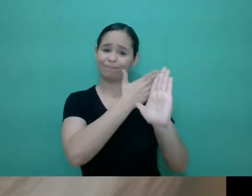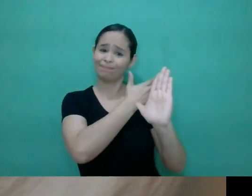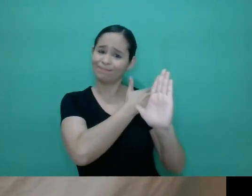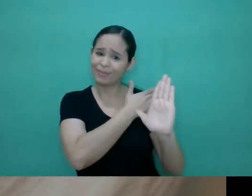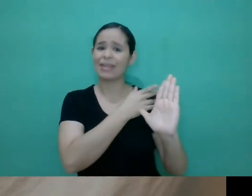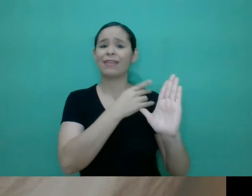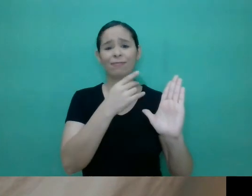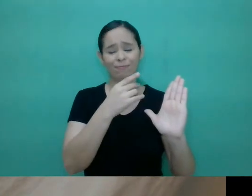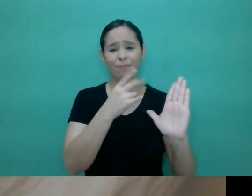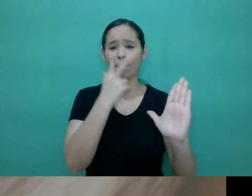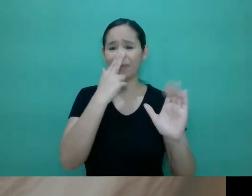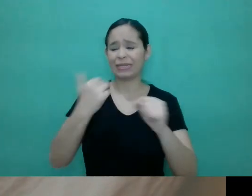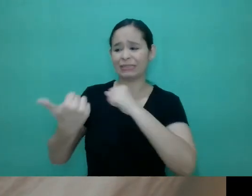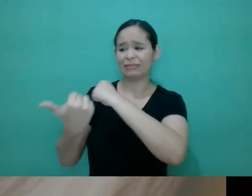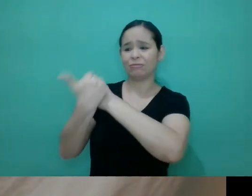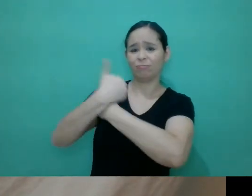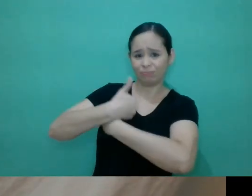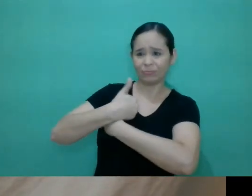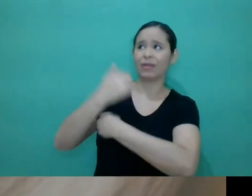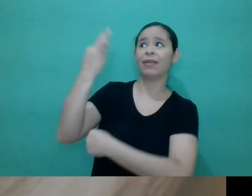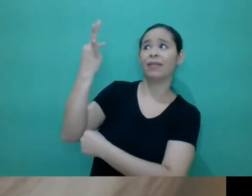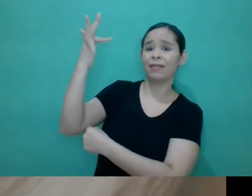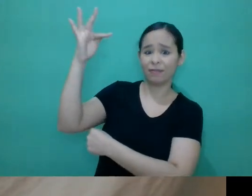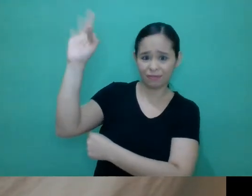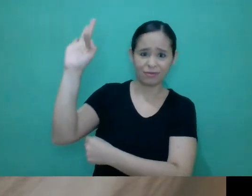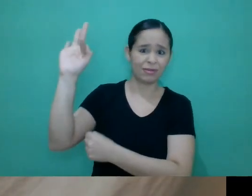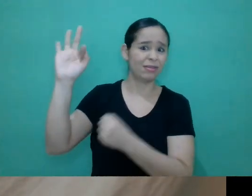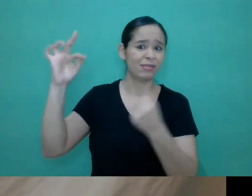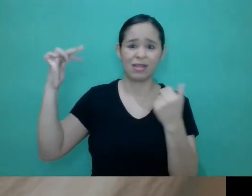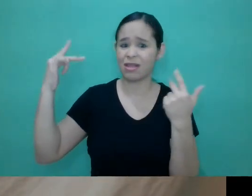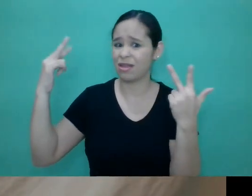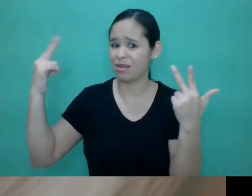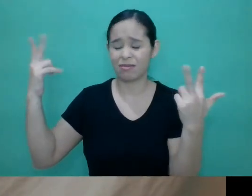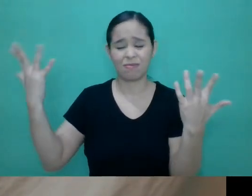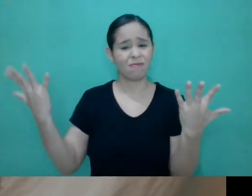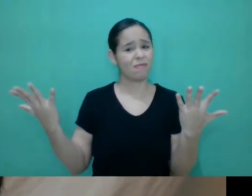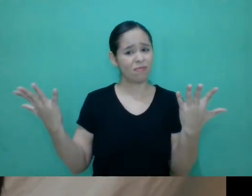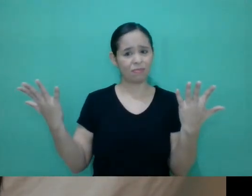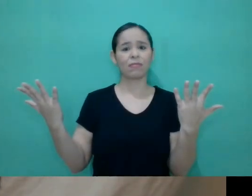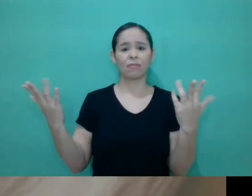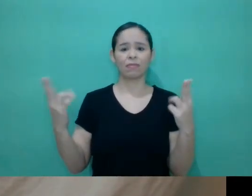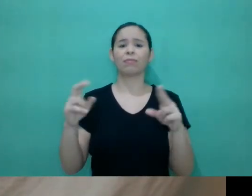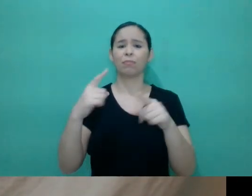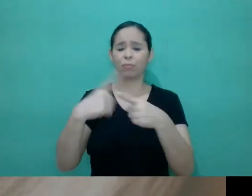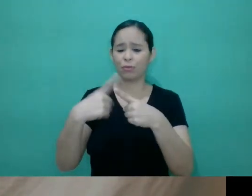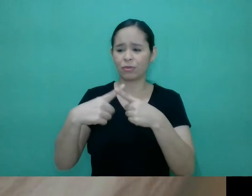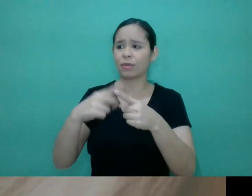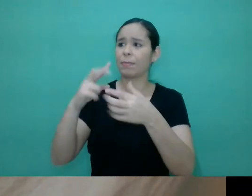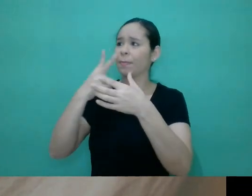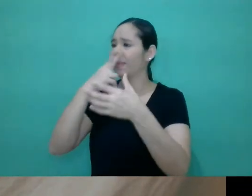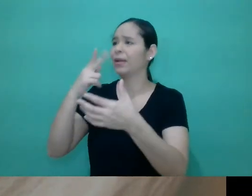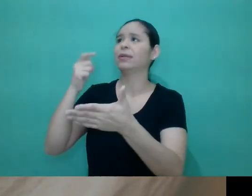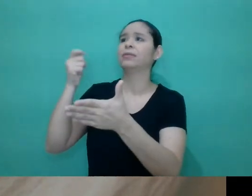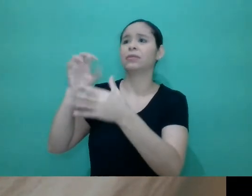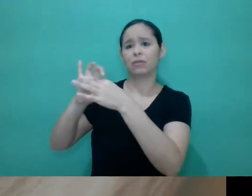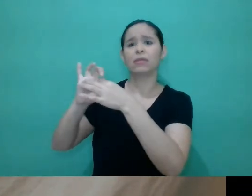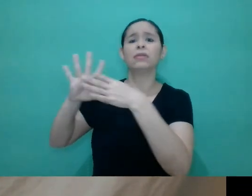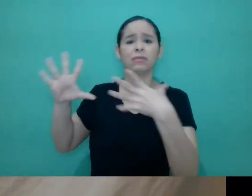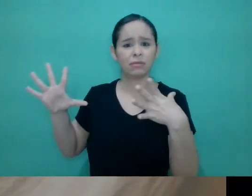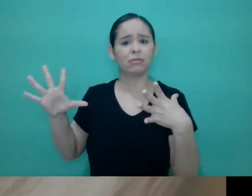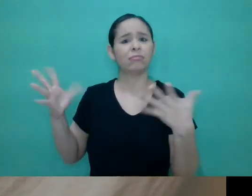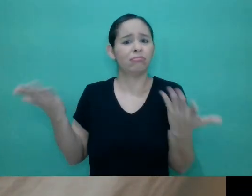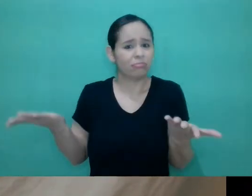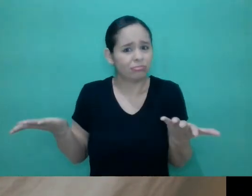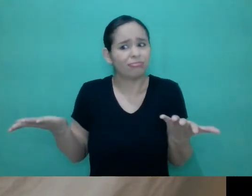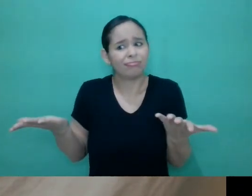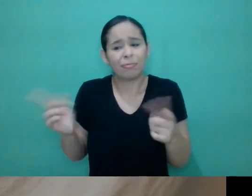tão autorizada como naquela época, e que era preciso falar disso, de uma escravidão que foi autorizada e que não vamos dizer